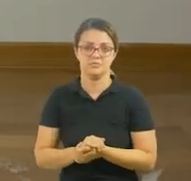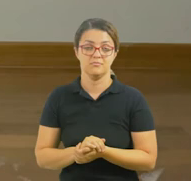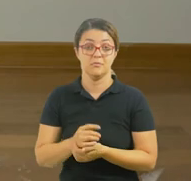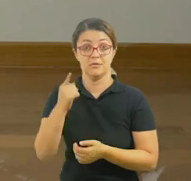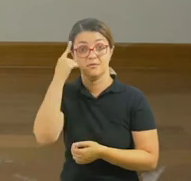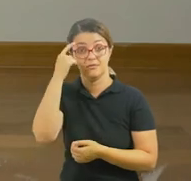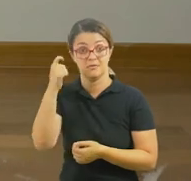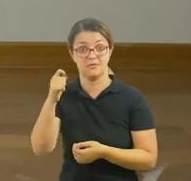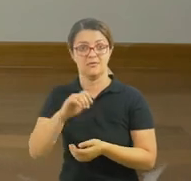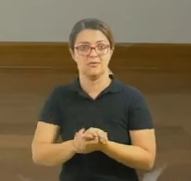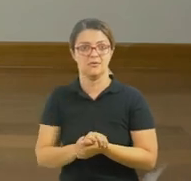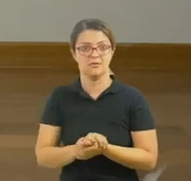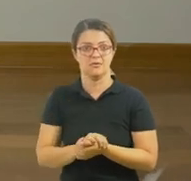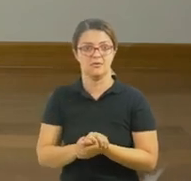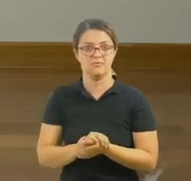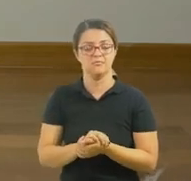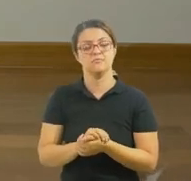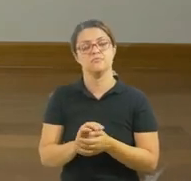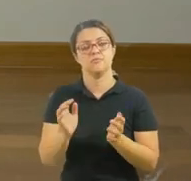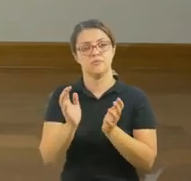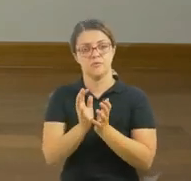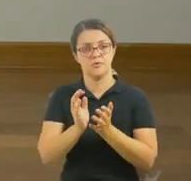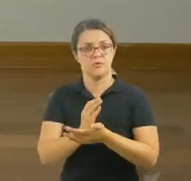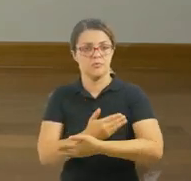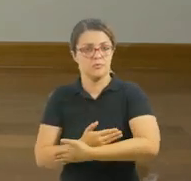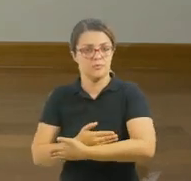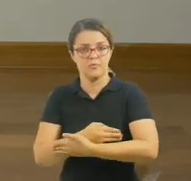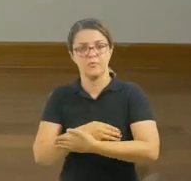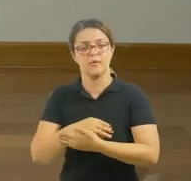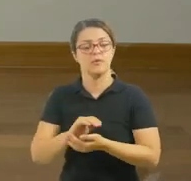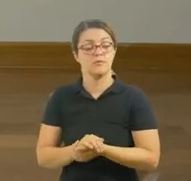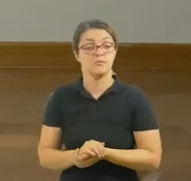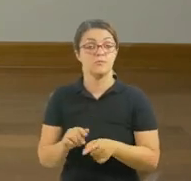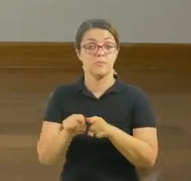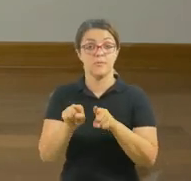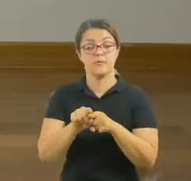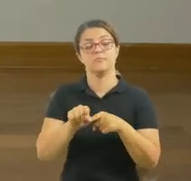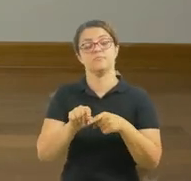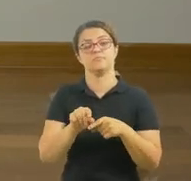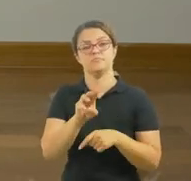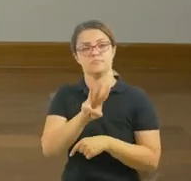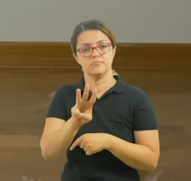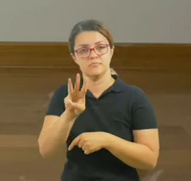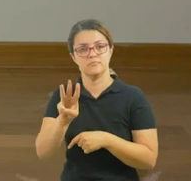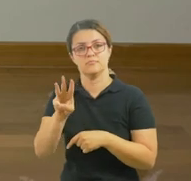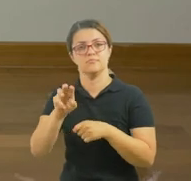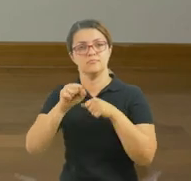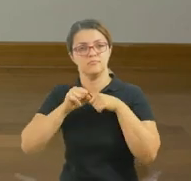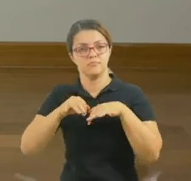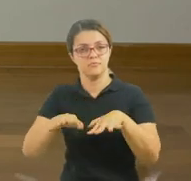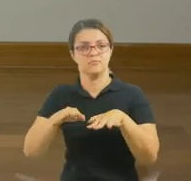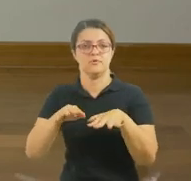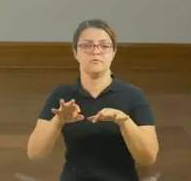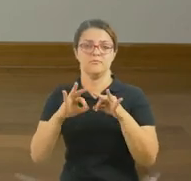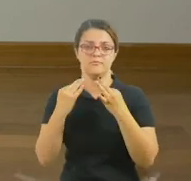maternal. Compartilhe o link Lição de Casa com parentes e amigos e não esqueçam de mandar as fotos das crianças realizando as